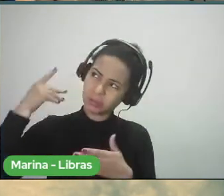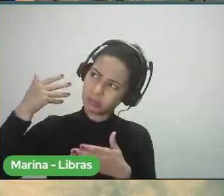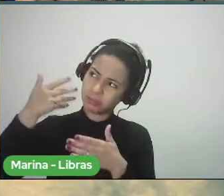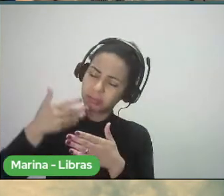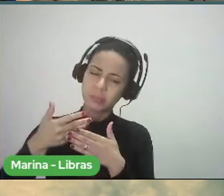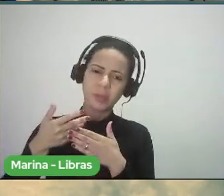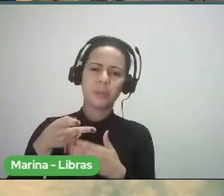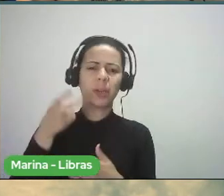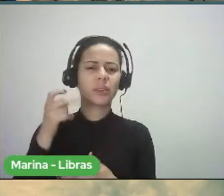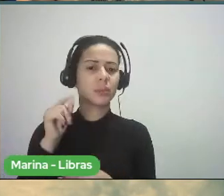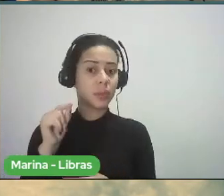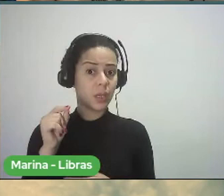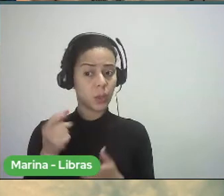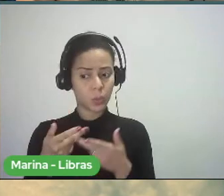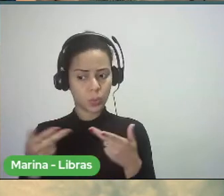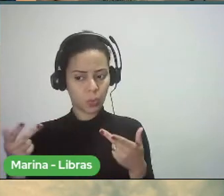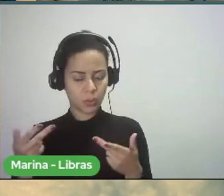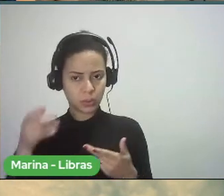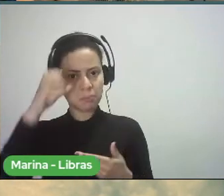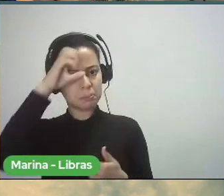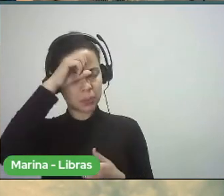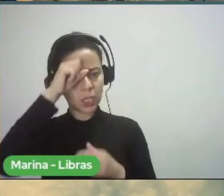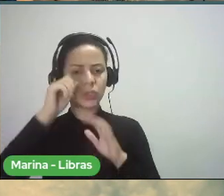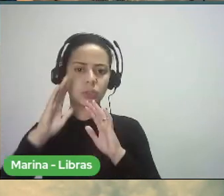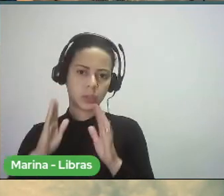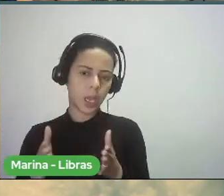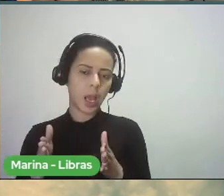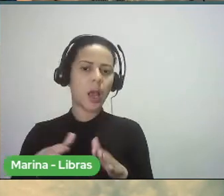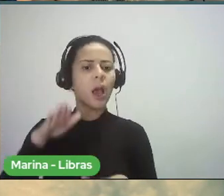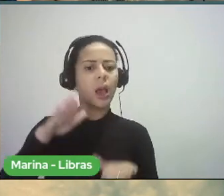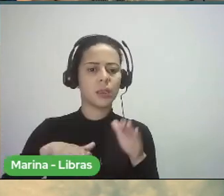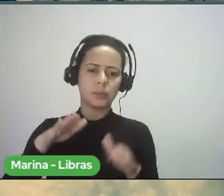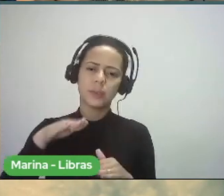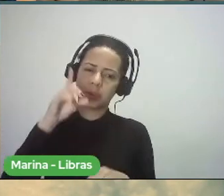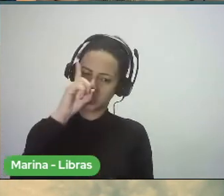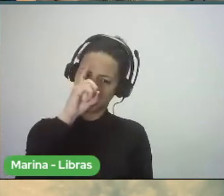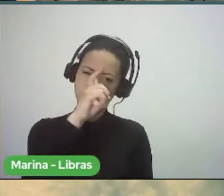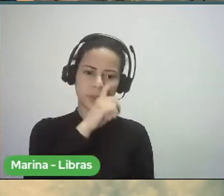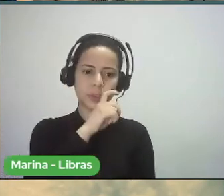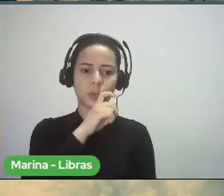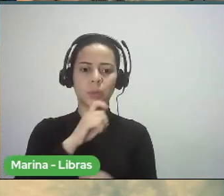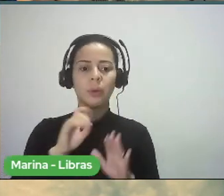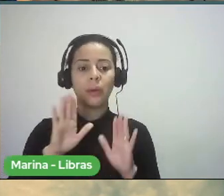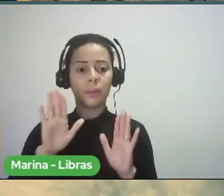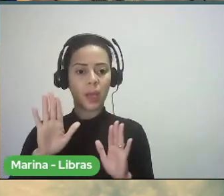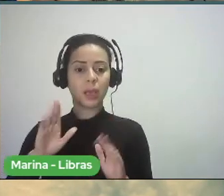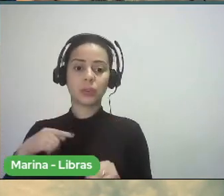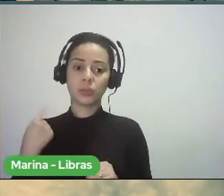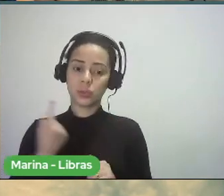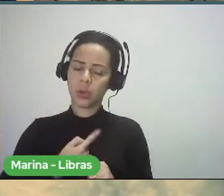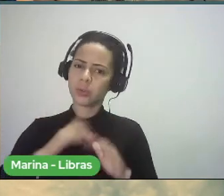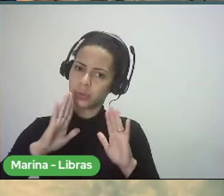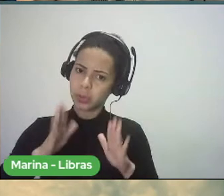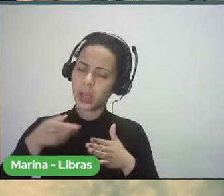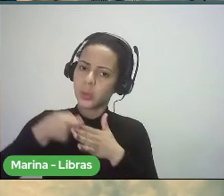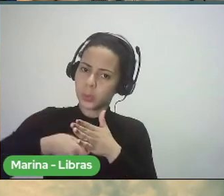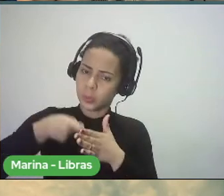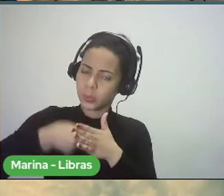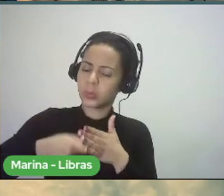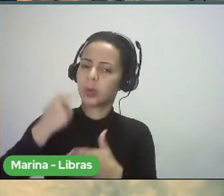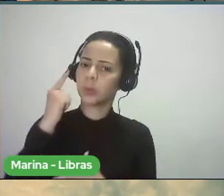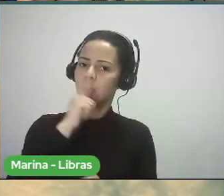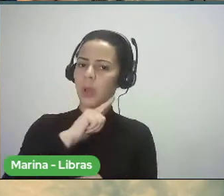esses pontos aqui às vezes pode ter sido muito difícil mas olha o quanto que a gente conquistou Então são momentos também